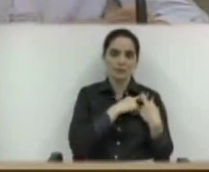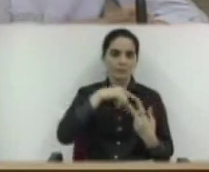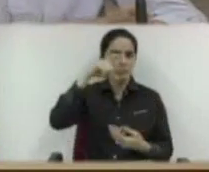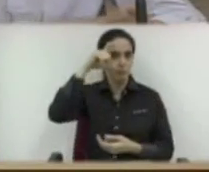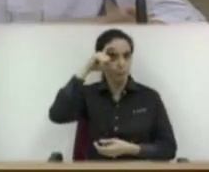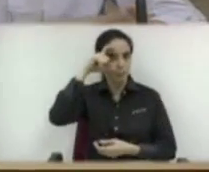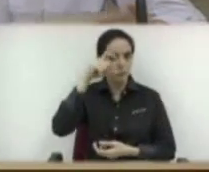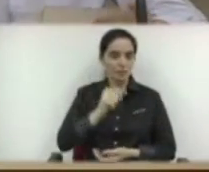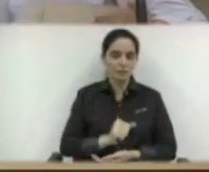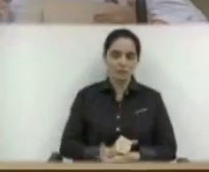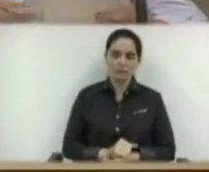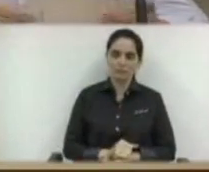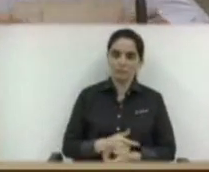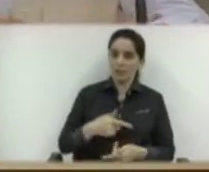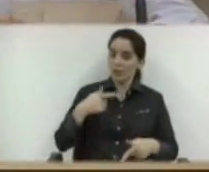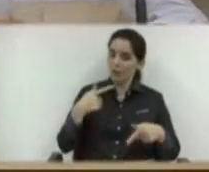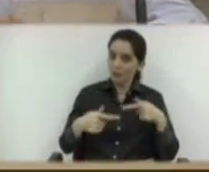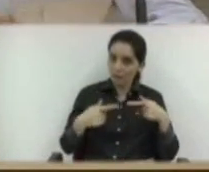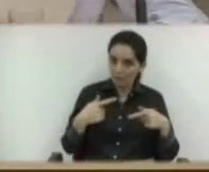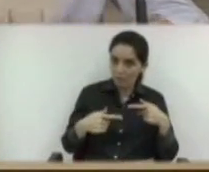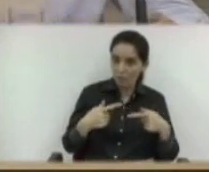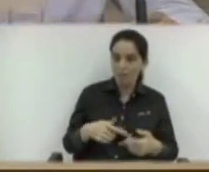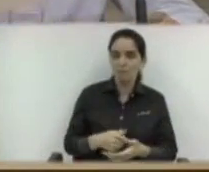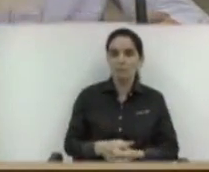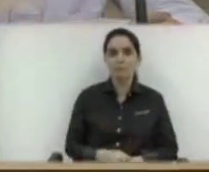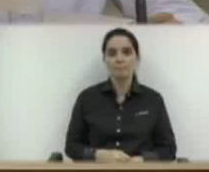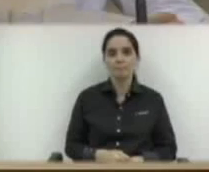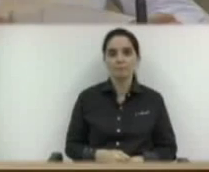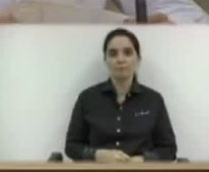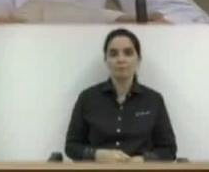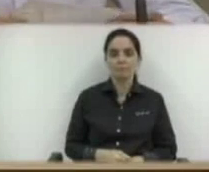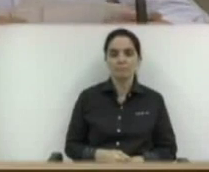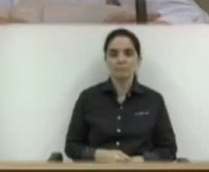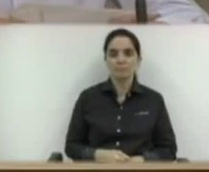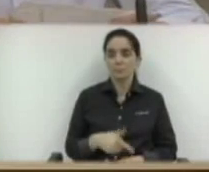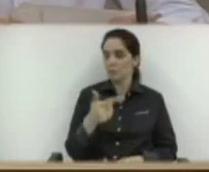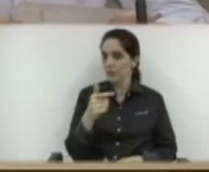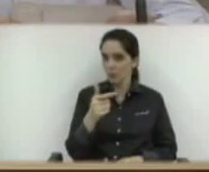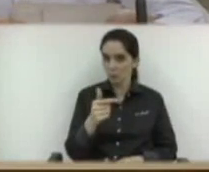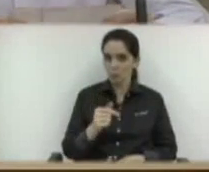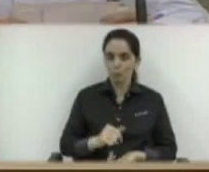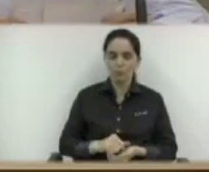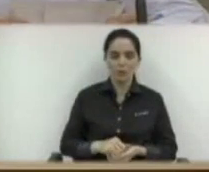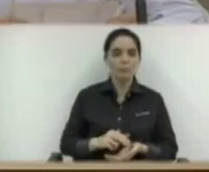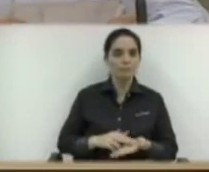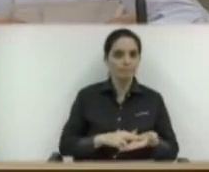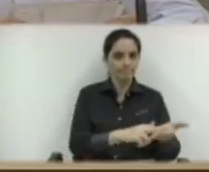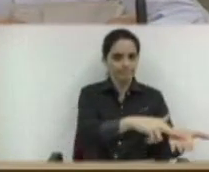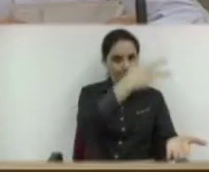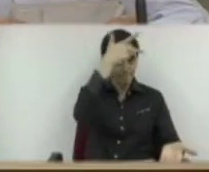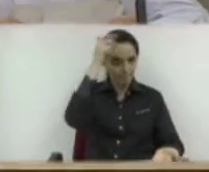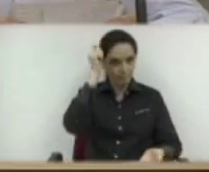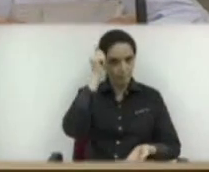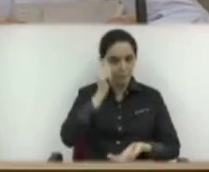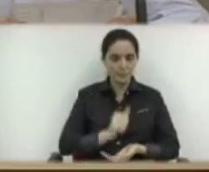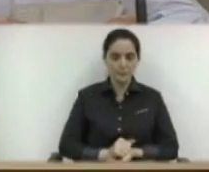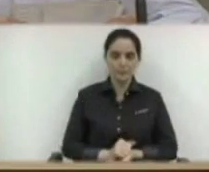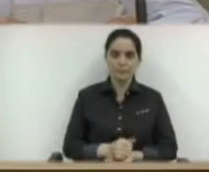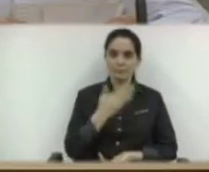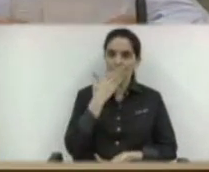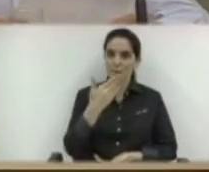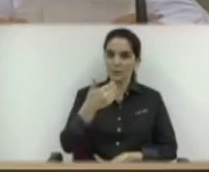Farid Zaine. Requerimento número 1088 em discussão. Não havendo quem queira, encaminhe-se ao Executivo.